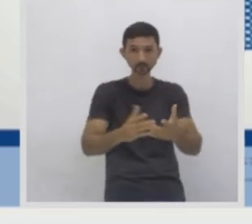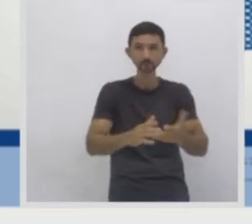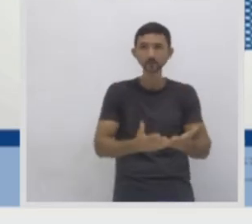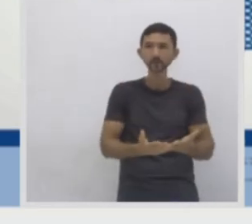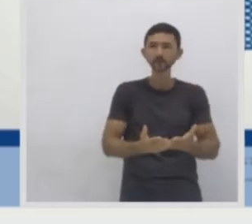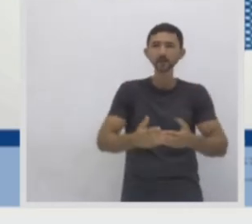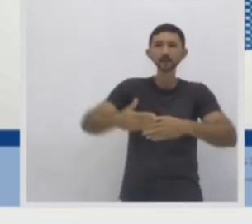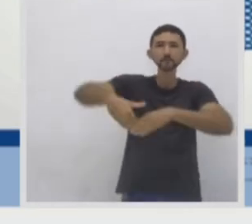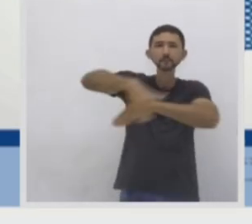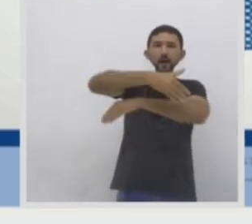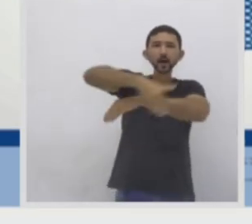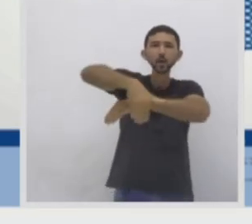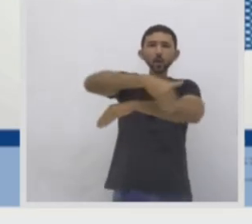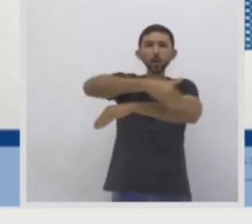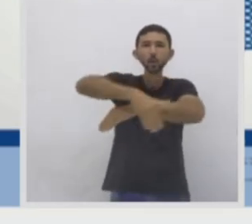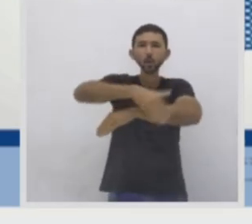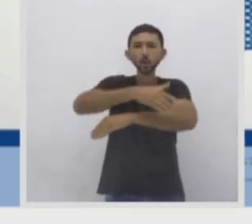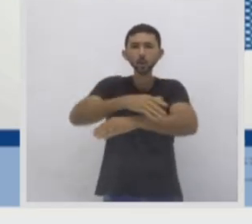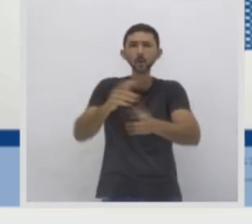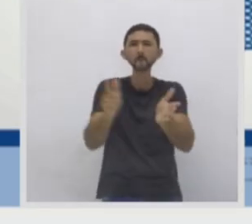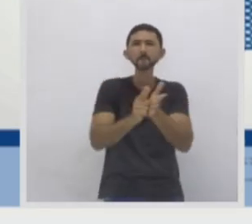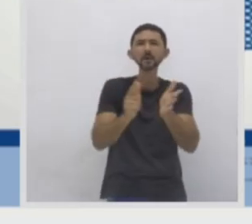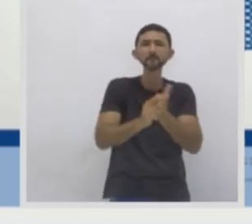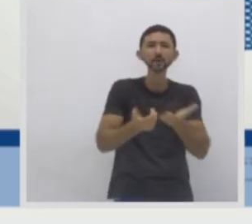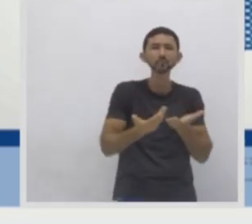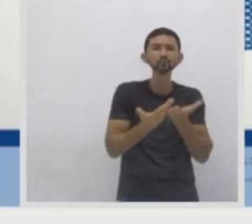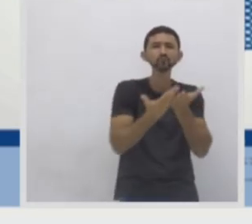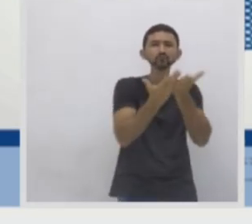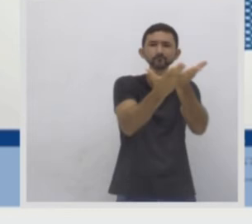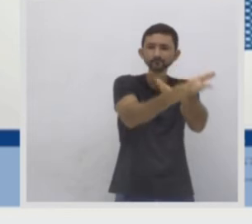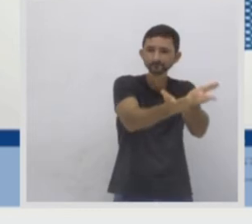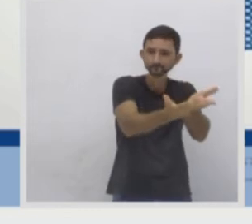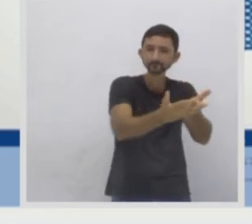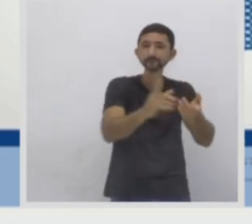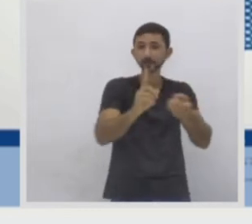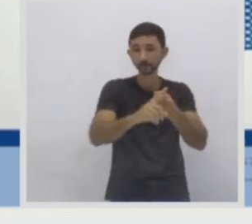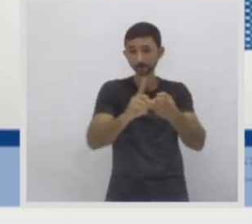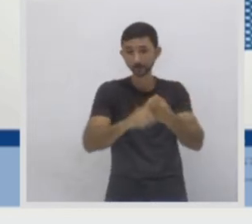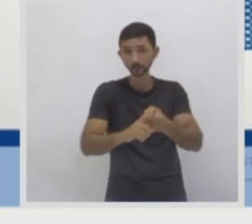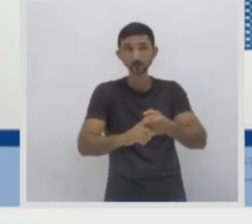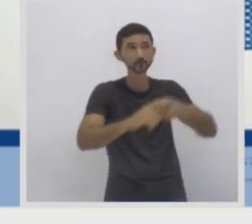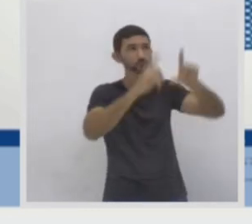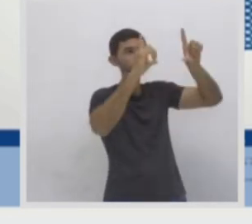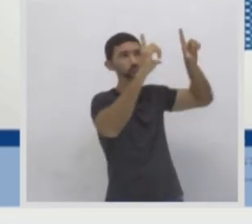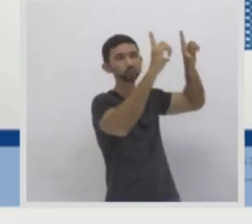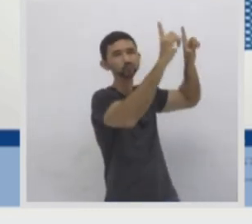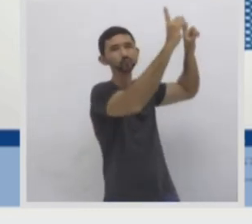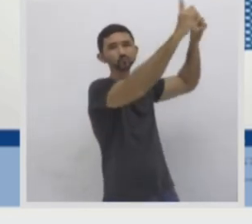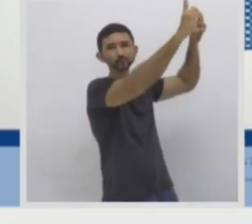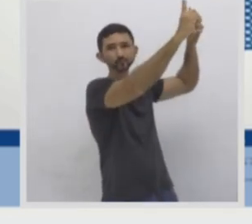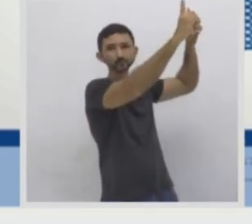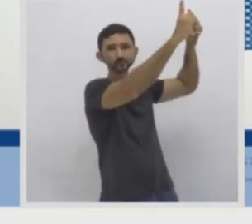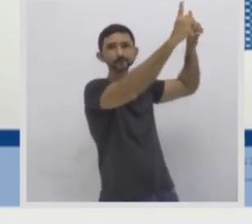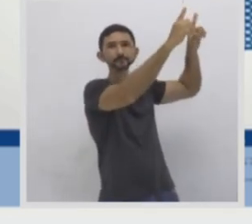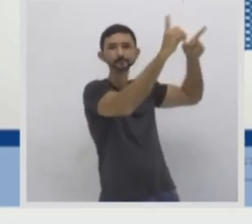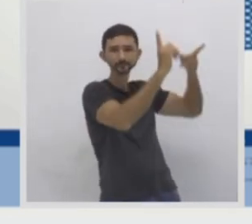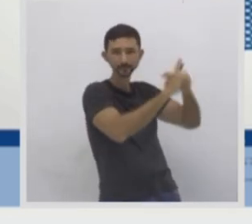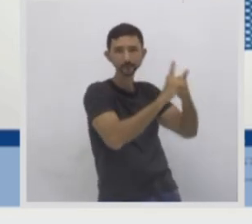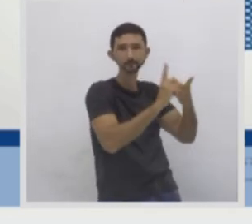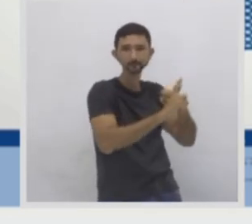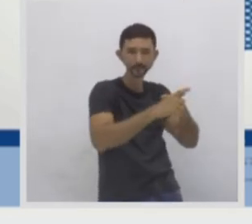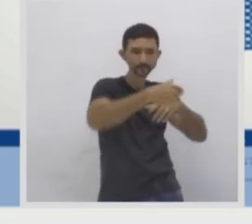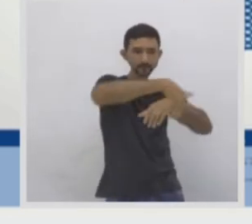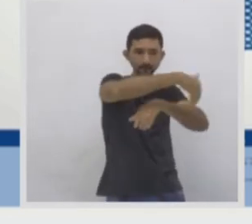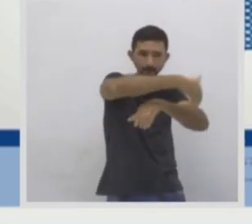estamos na rua, alguém entrega um folheto para a gente, né? Os outdoor que estão o tempo todo, e é muito